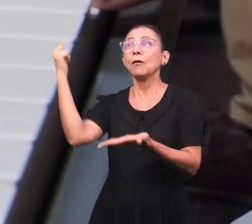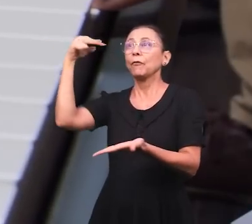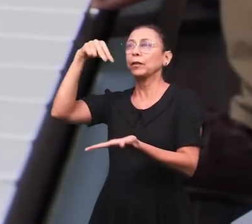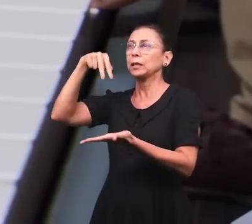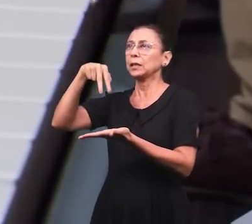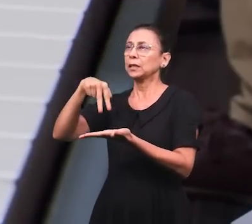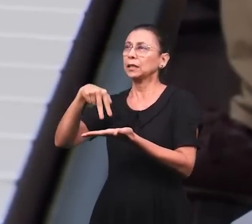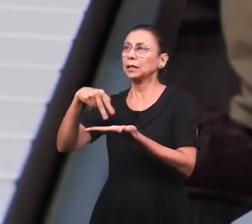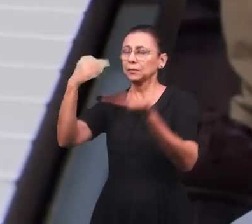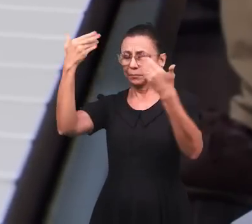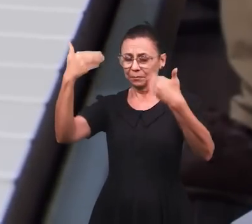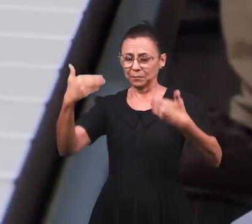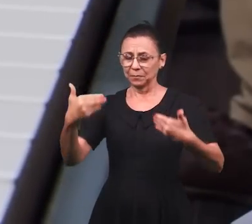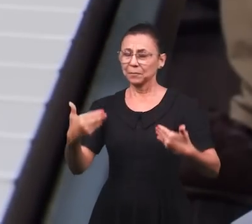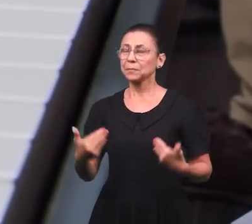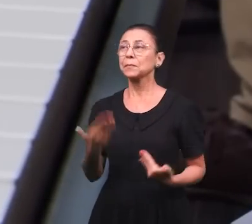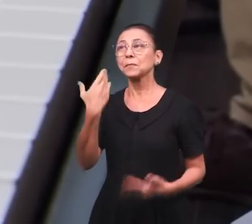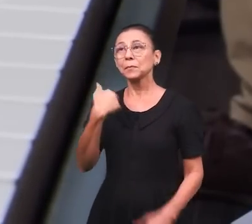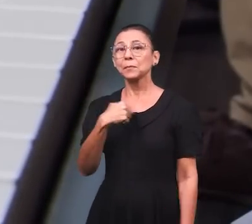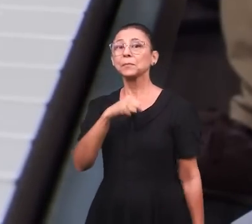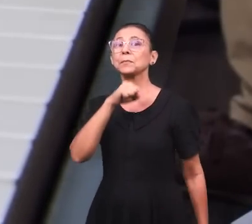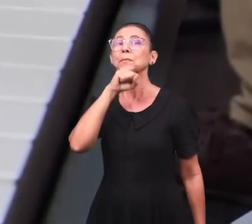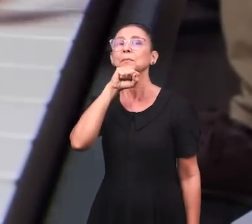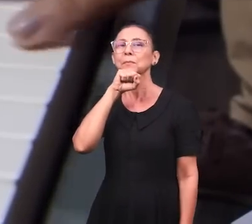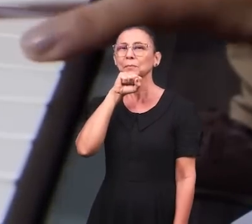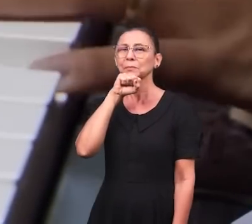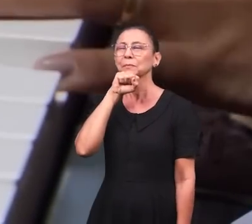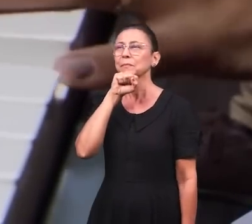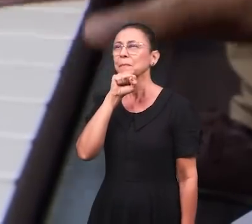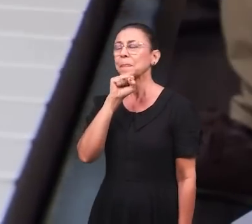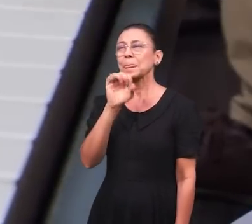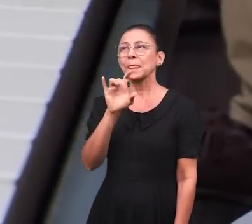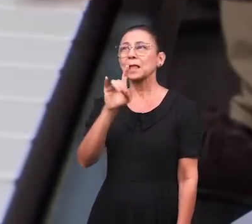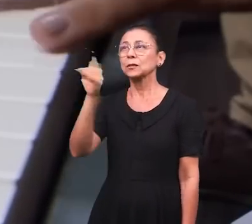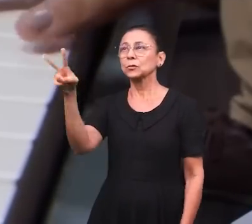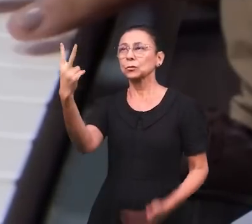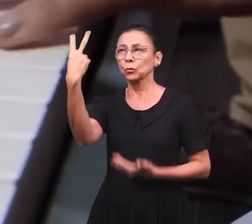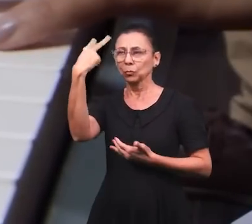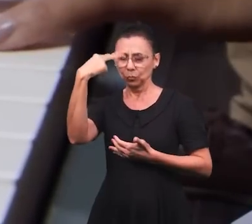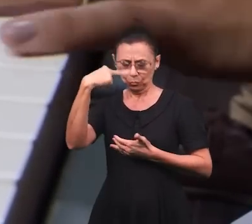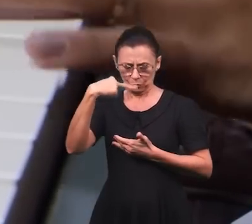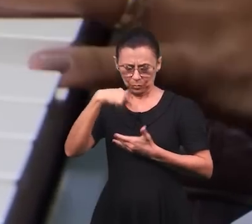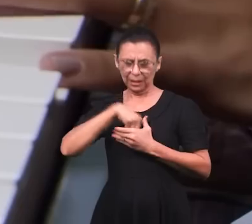mais. Estou aqui, Pai. Só tu me